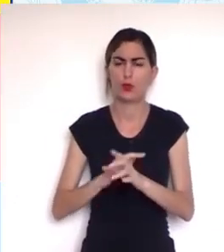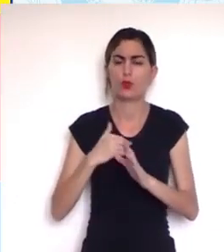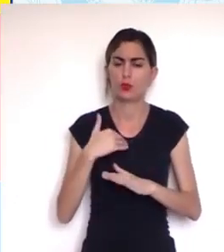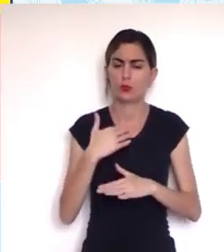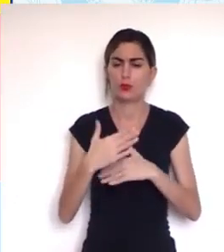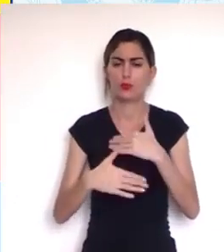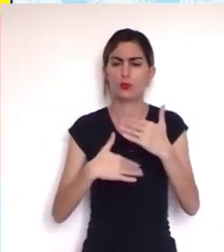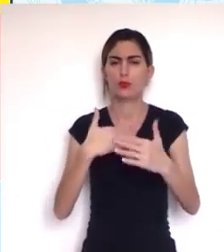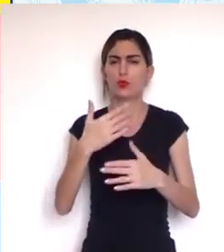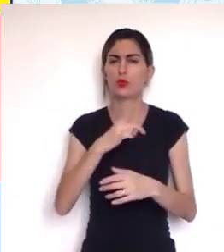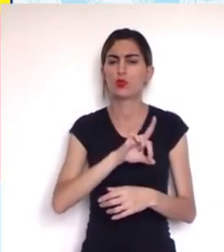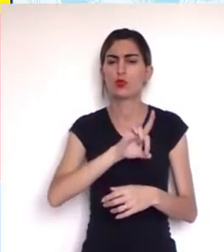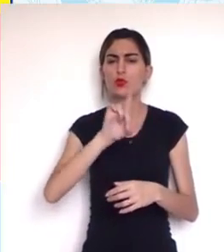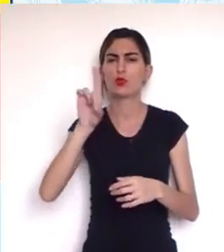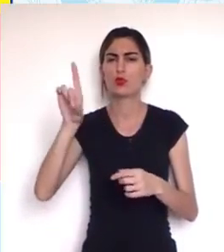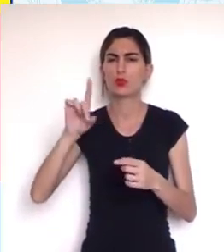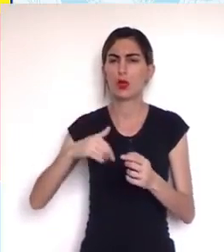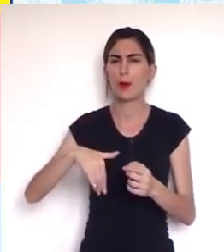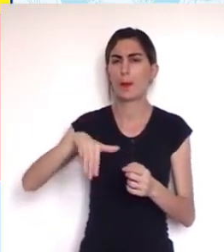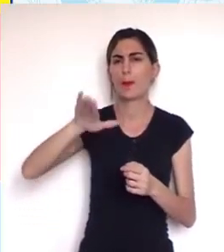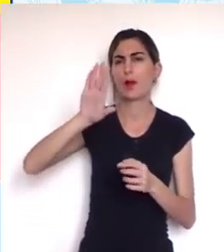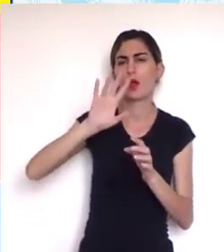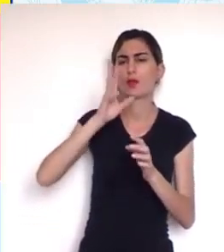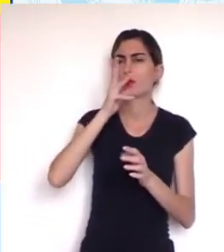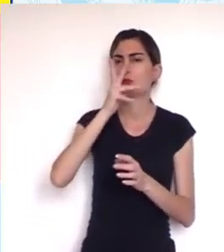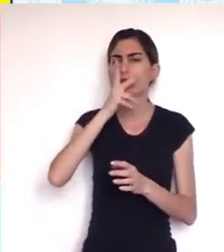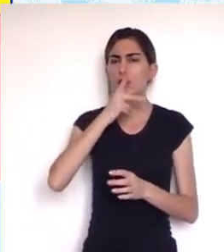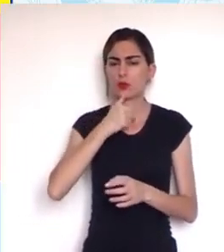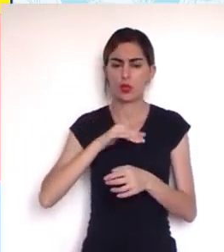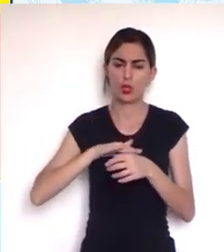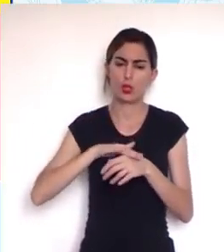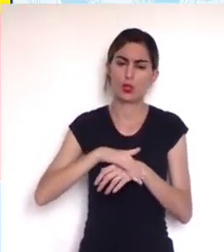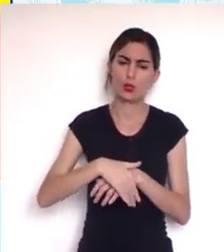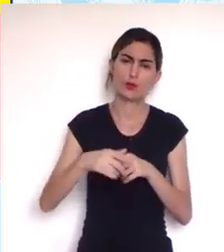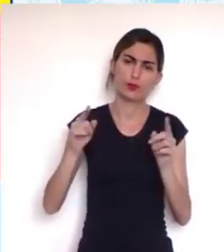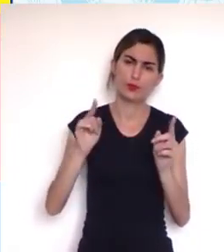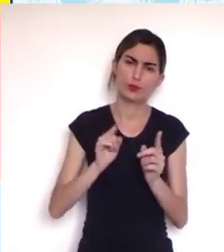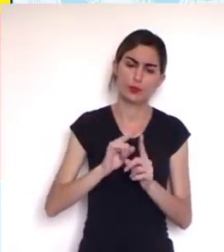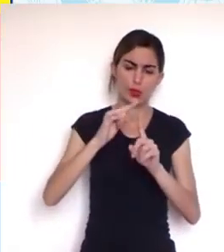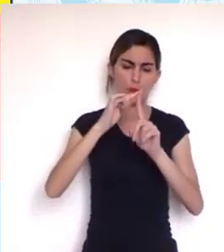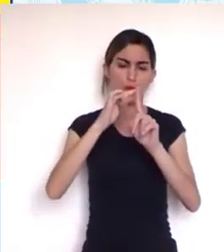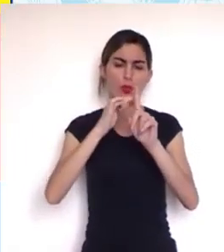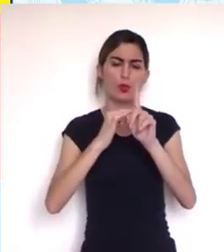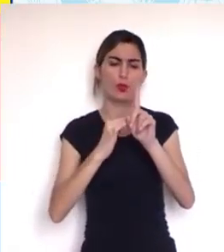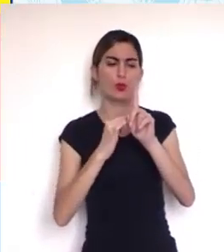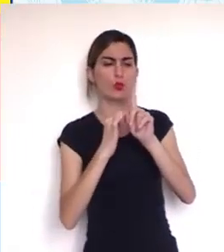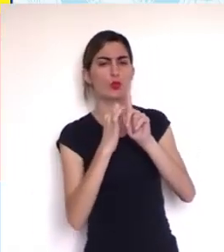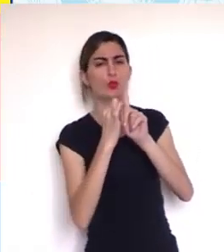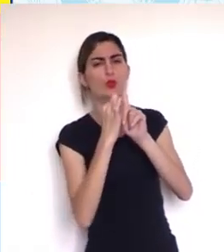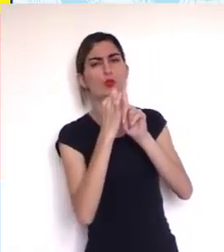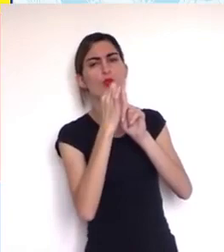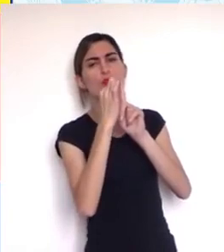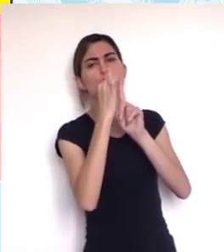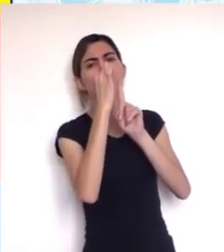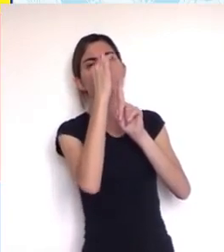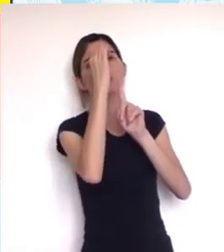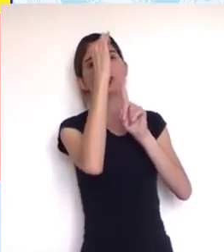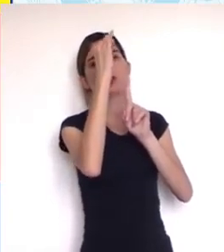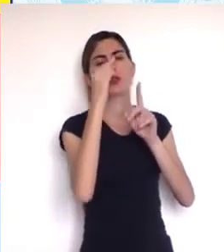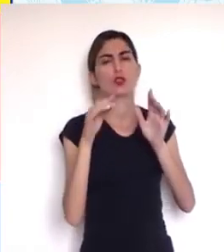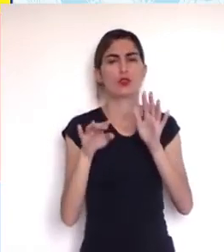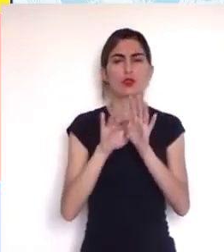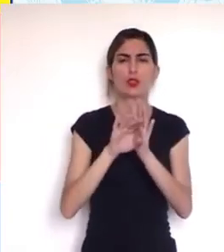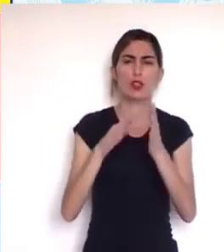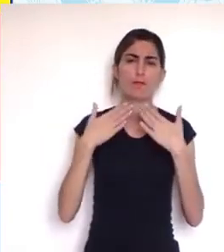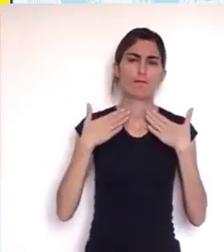e aos poucos os dias vão se tornando mais longos e as temperaturas vão aumentando, indicando aí